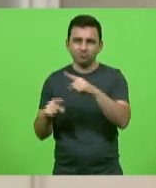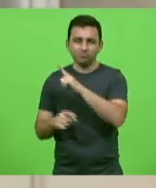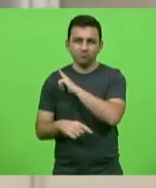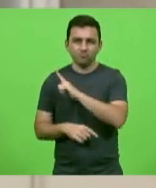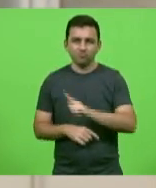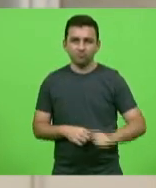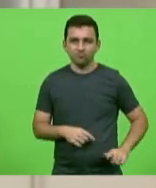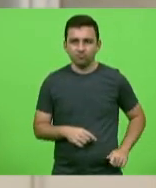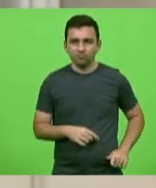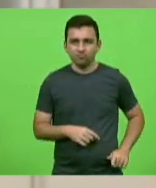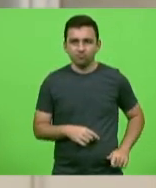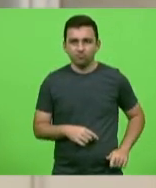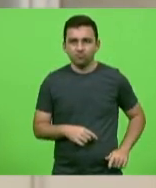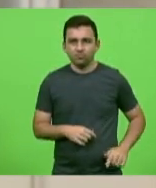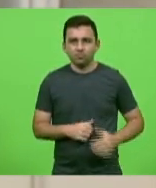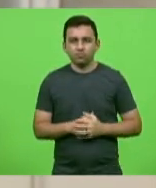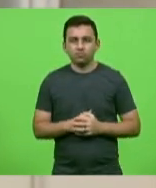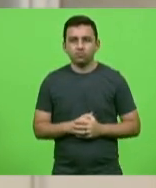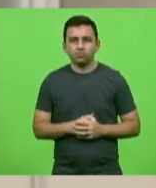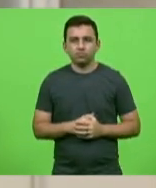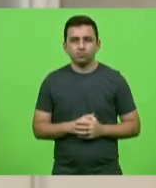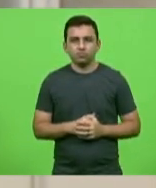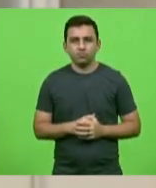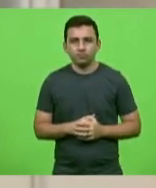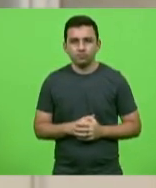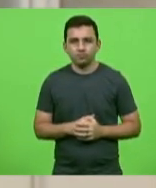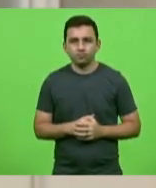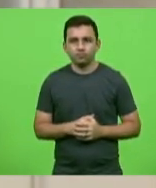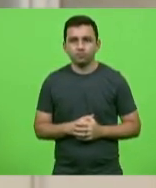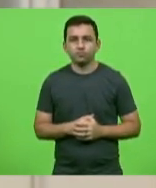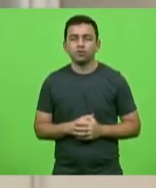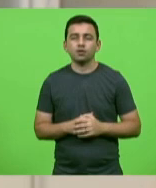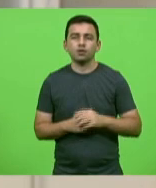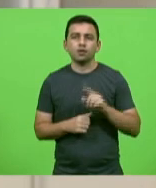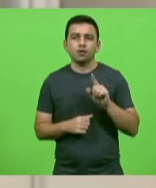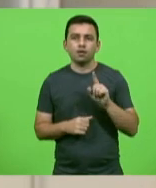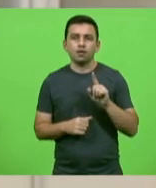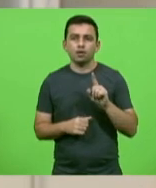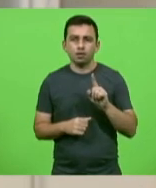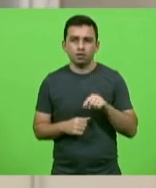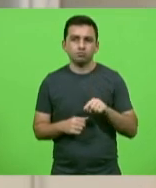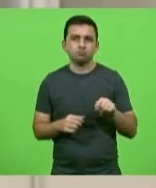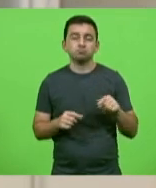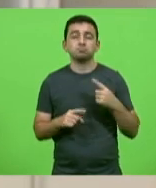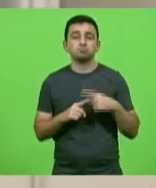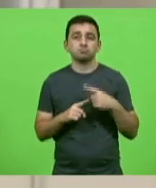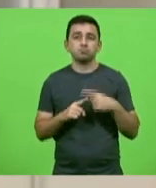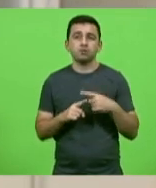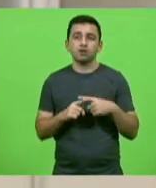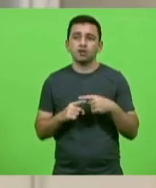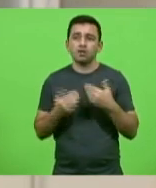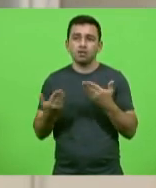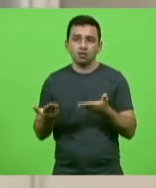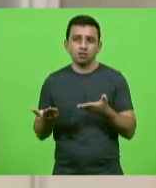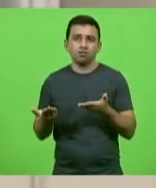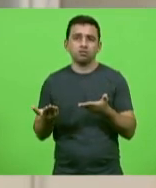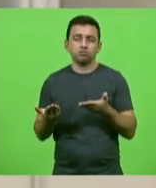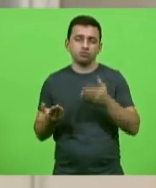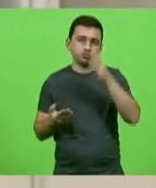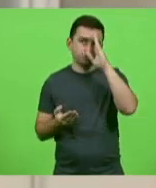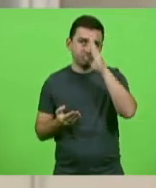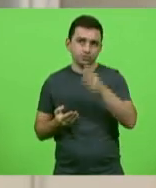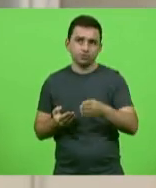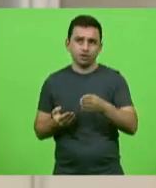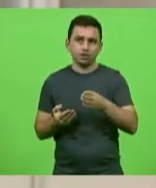ela segundo consta da Inicial seria pelo fato dele ter avalizado